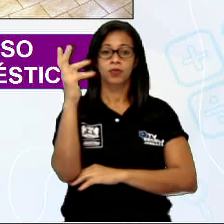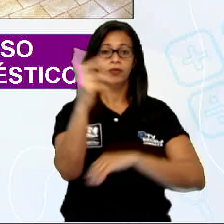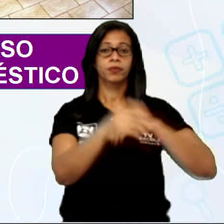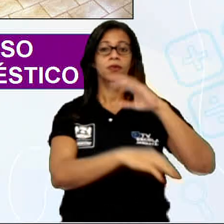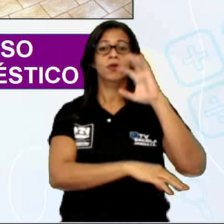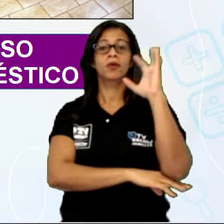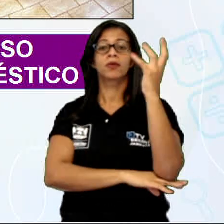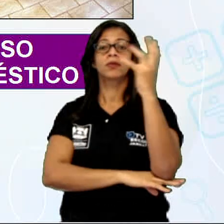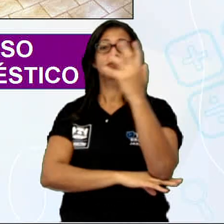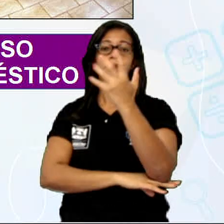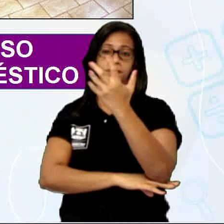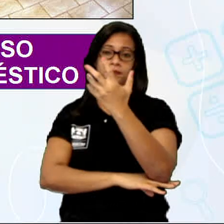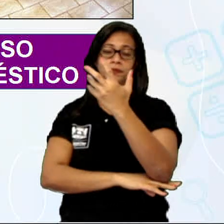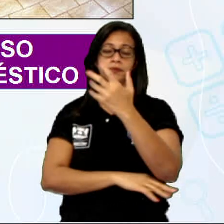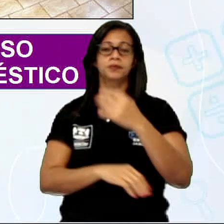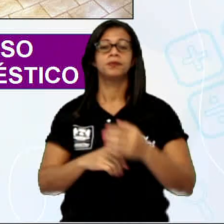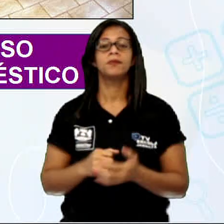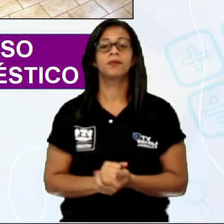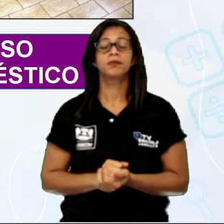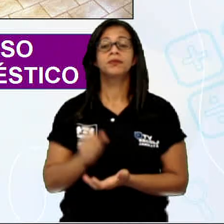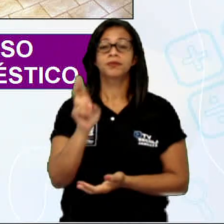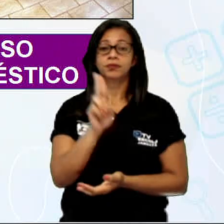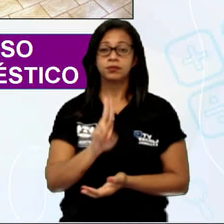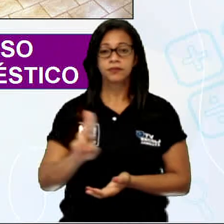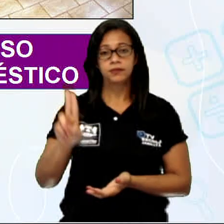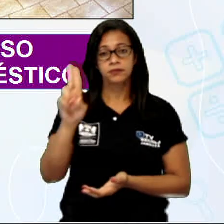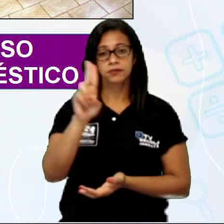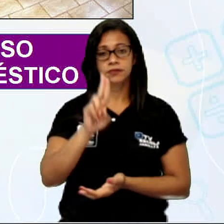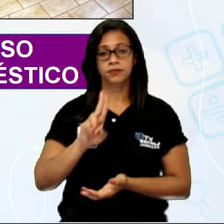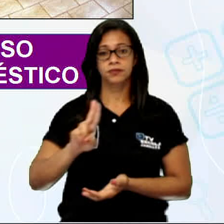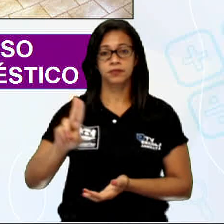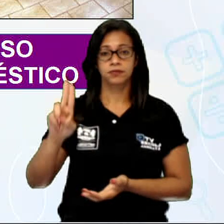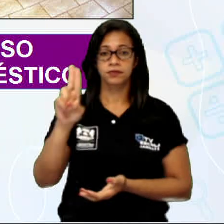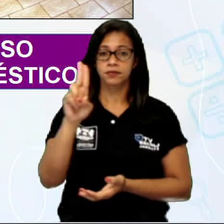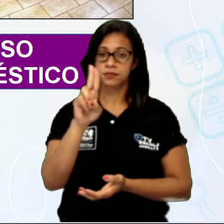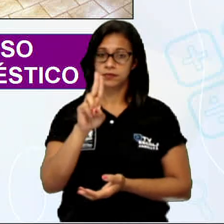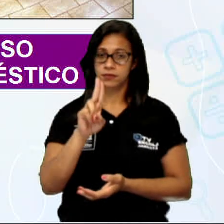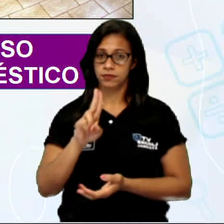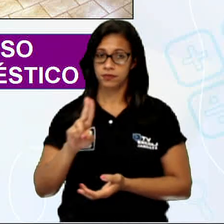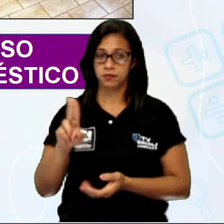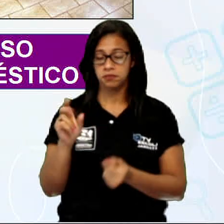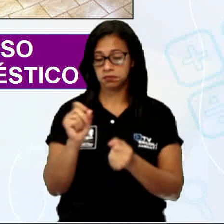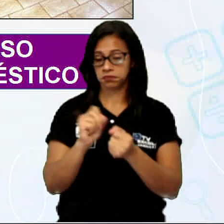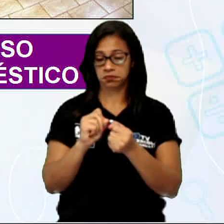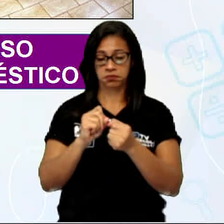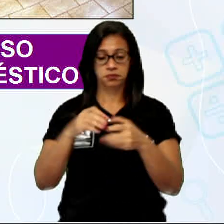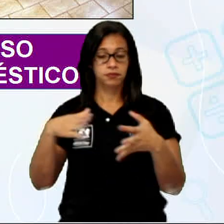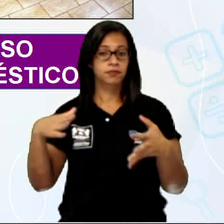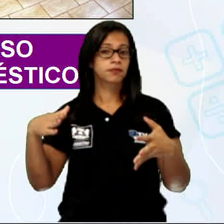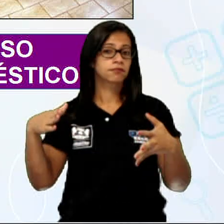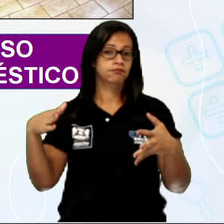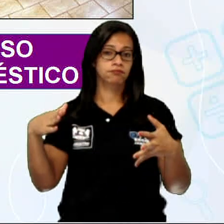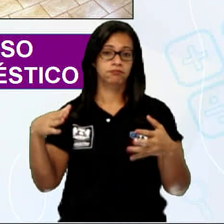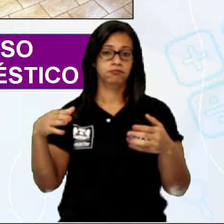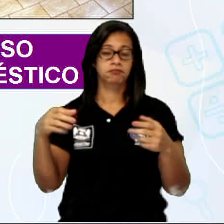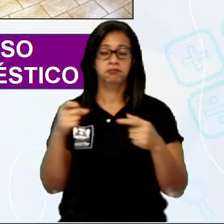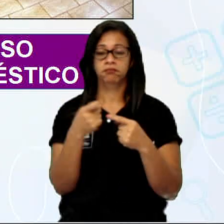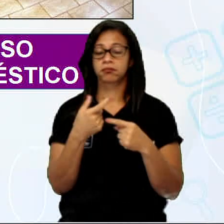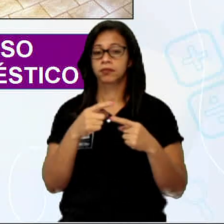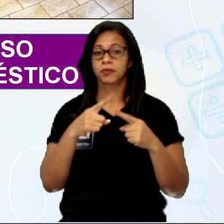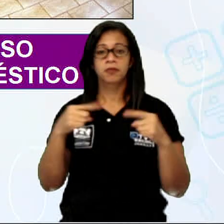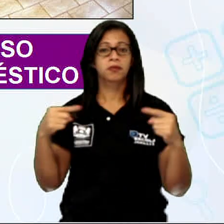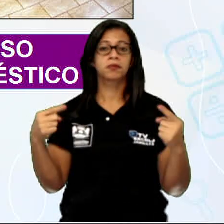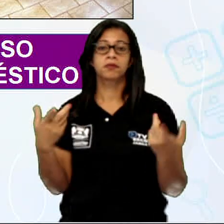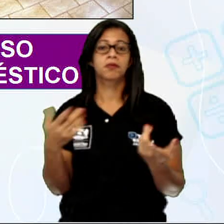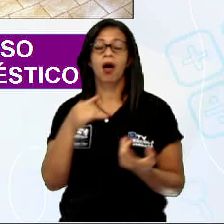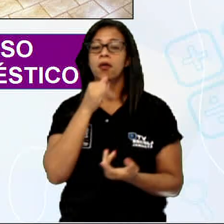o granito ele é utilizado para a composição de móveis e também utensílios a questão de